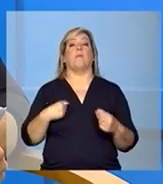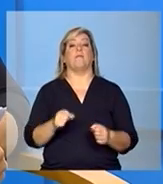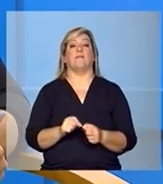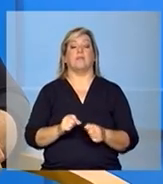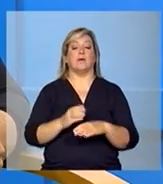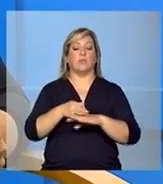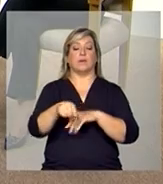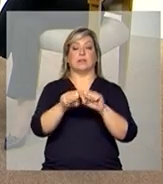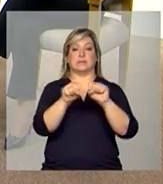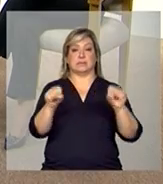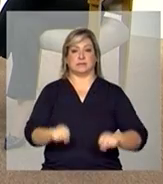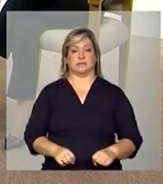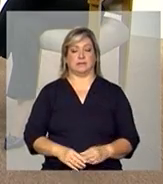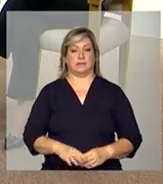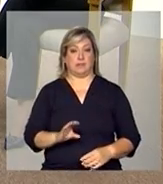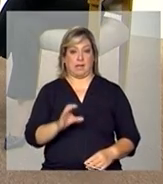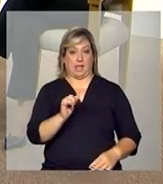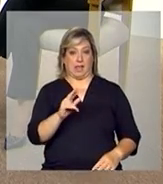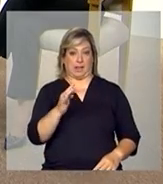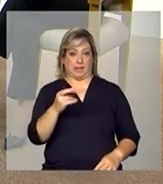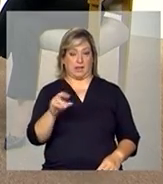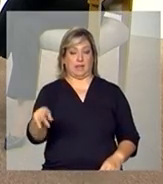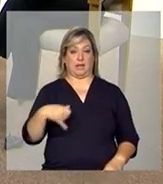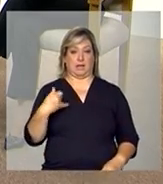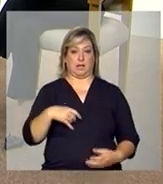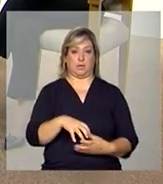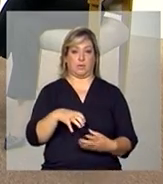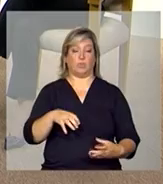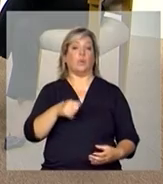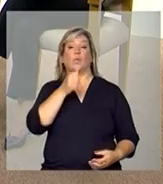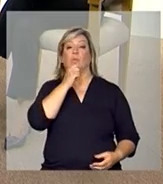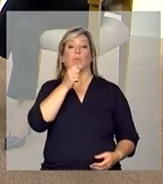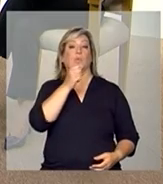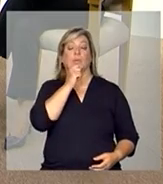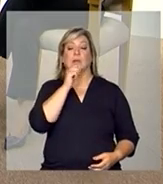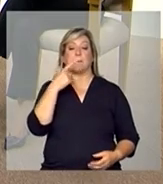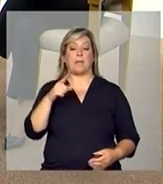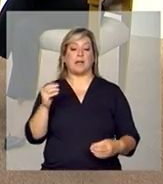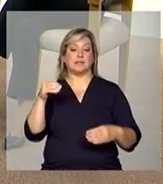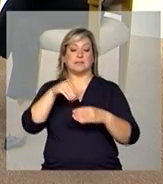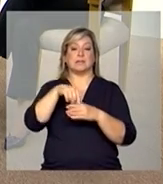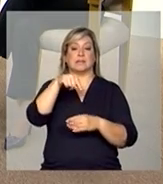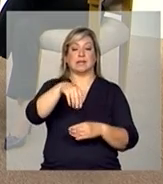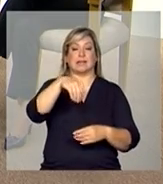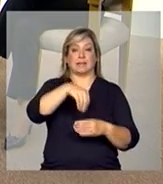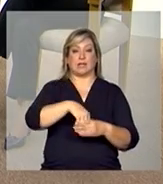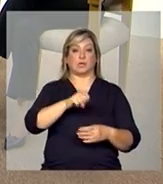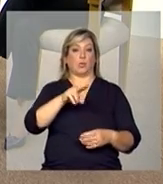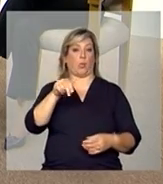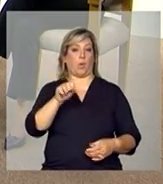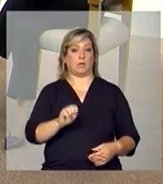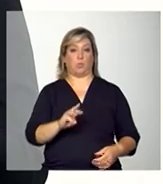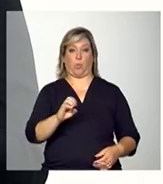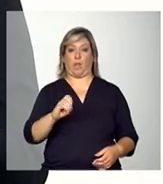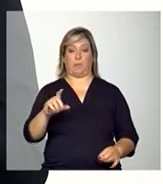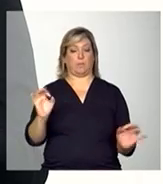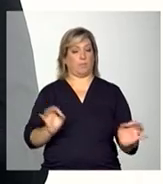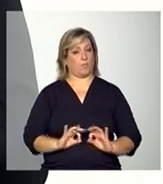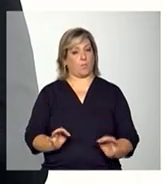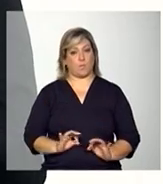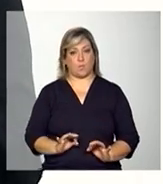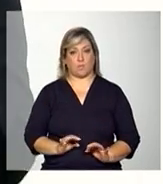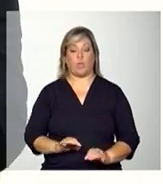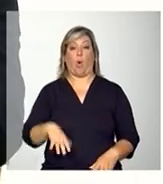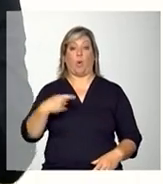sistema o Carteira do Idoso não tem mais o link dentro do suas web quando você logar quando você acessar o sistema